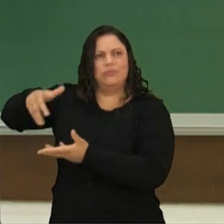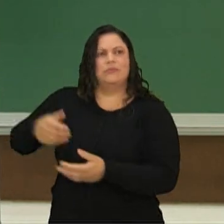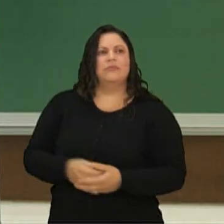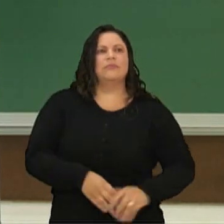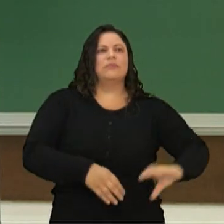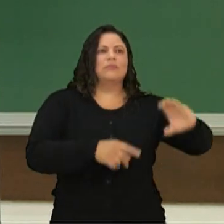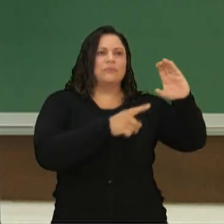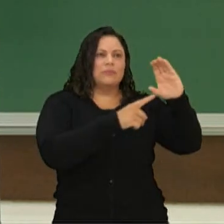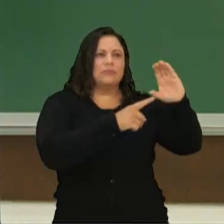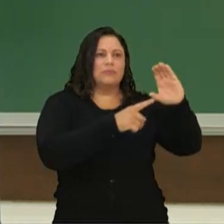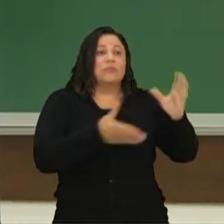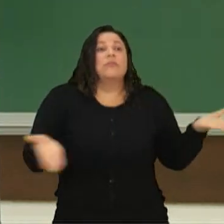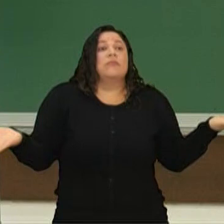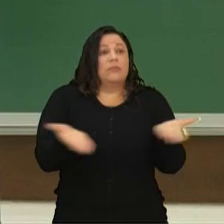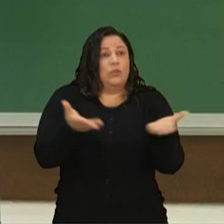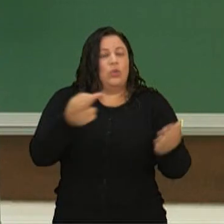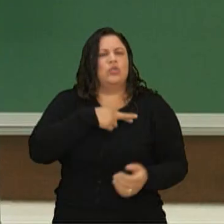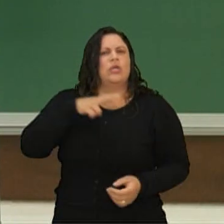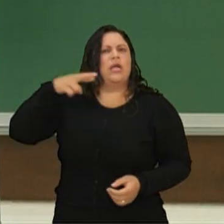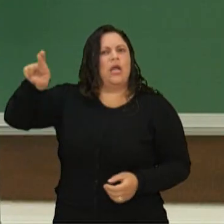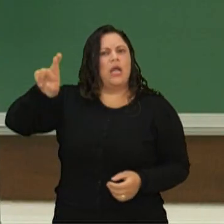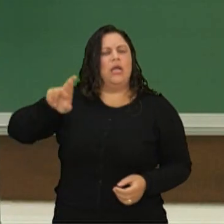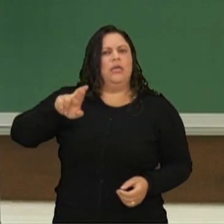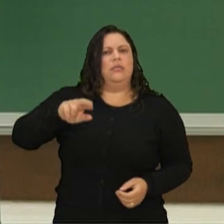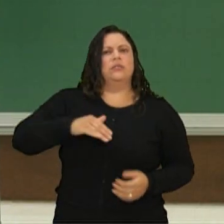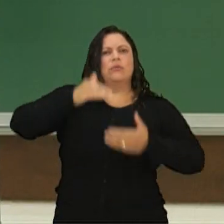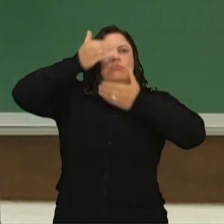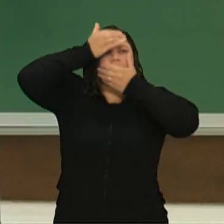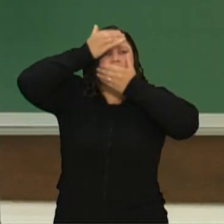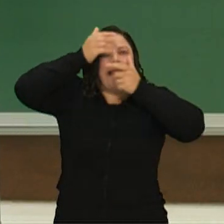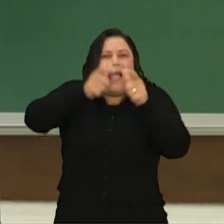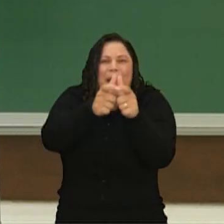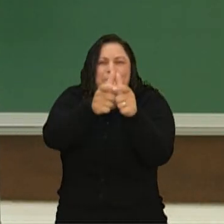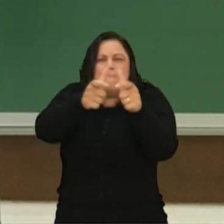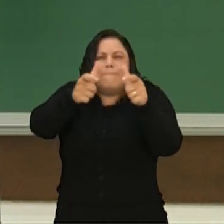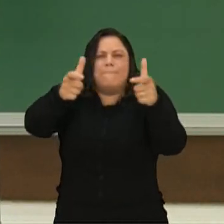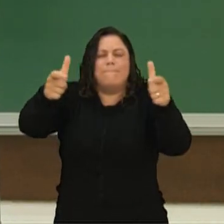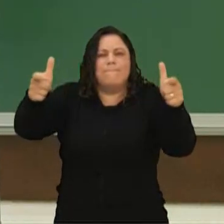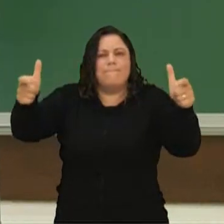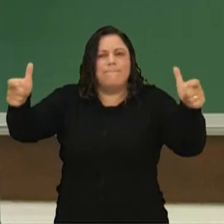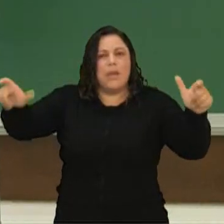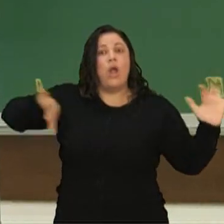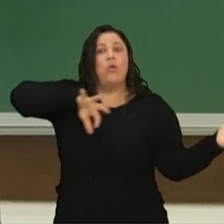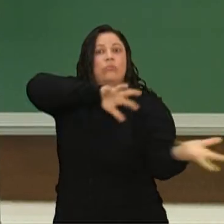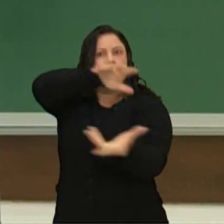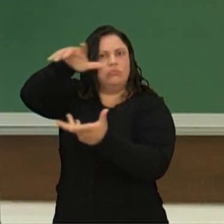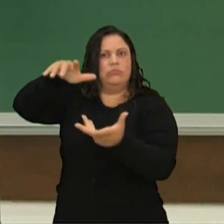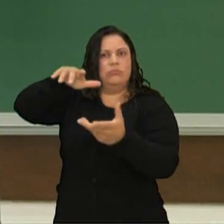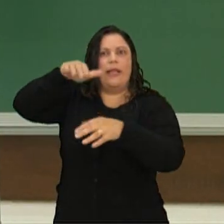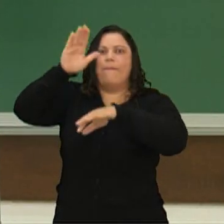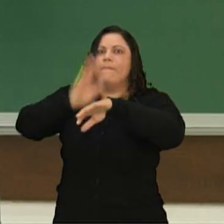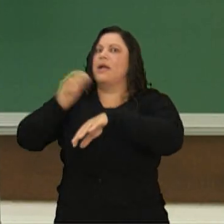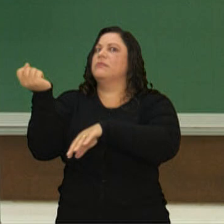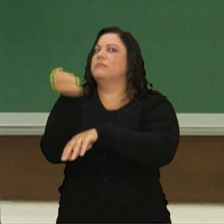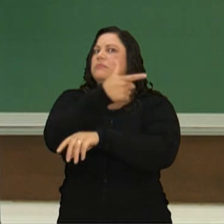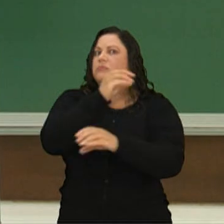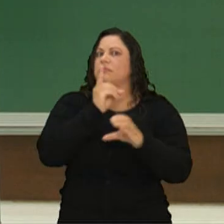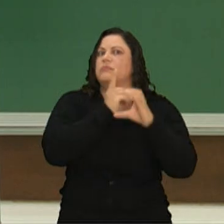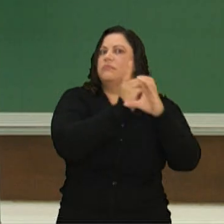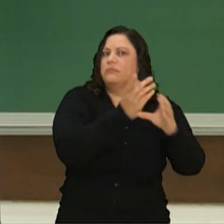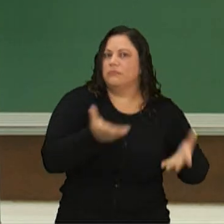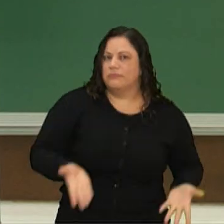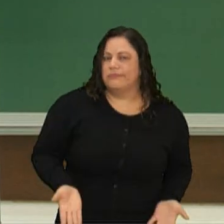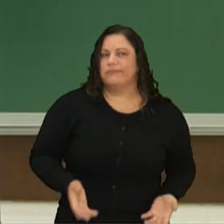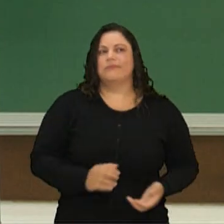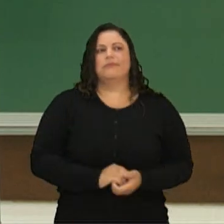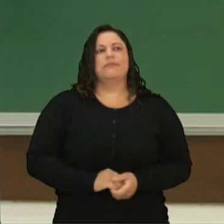do islamismo é a maior do planeta, tendo mais adeptos que o cristianismo. Ou letra D, uma